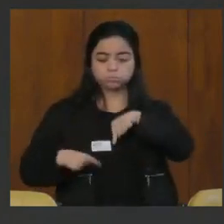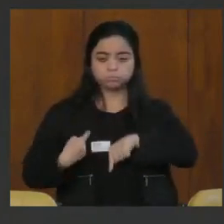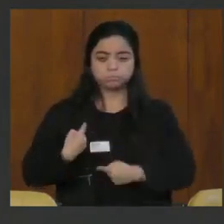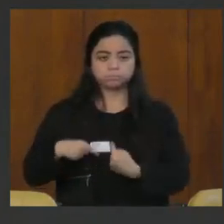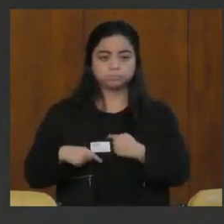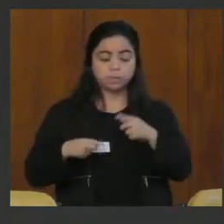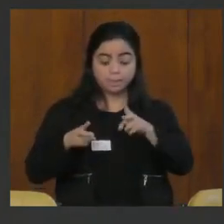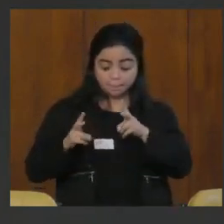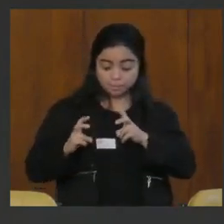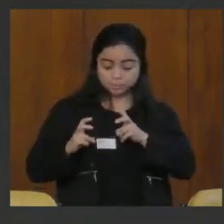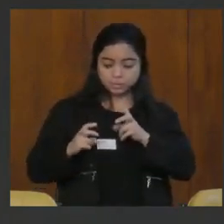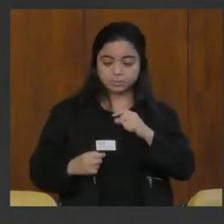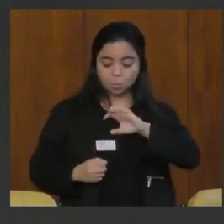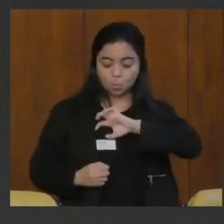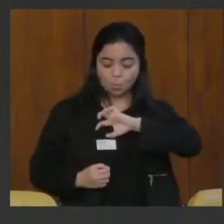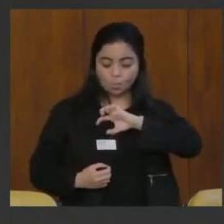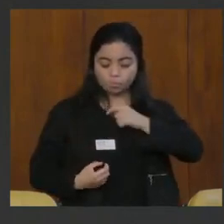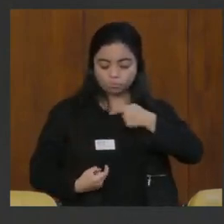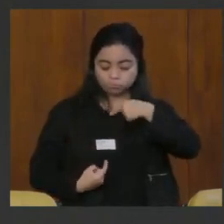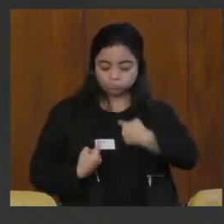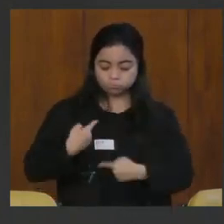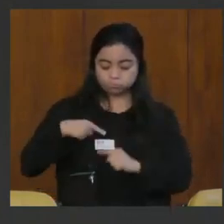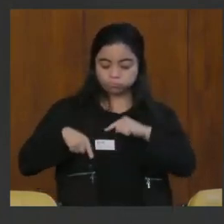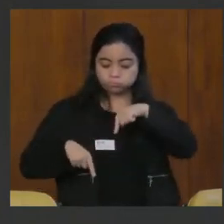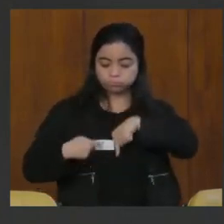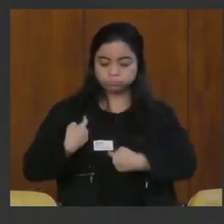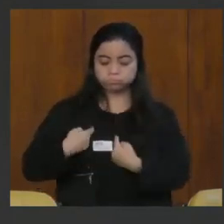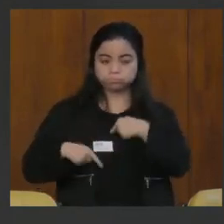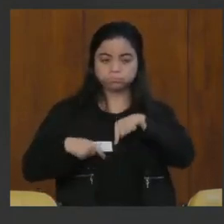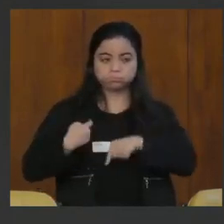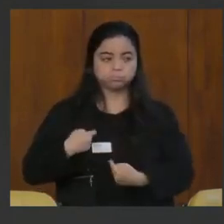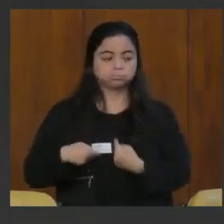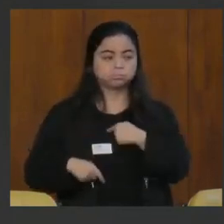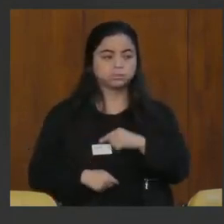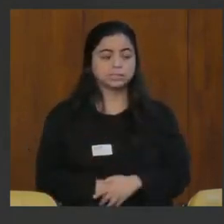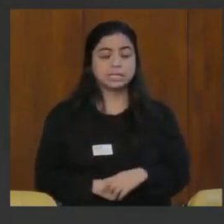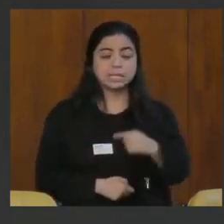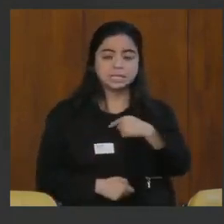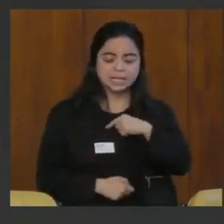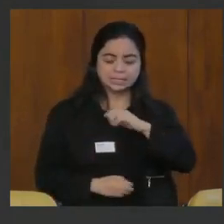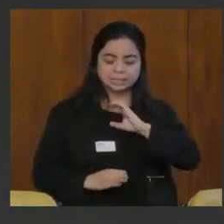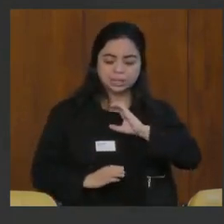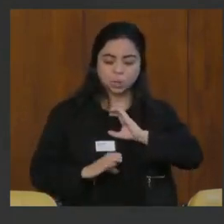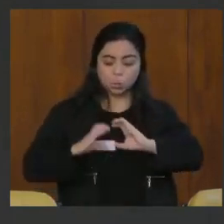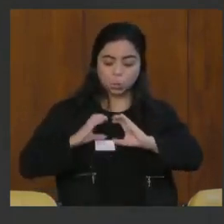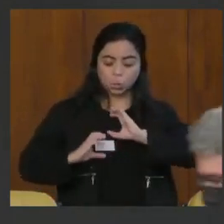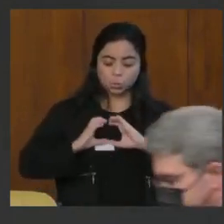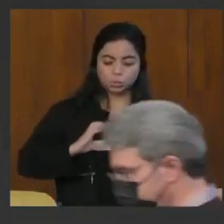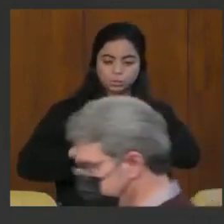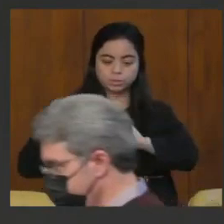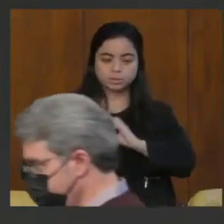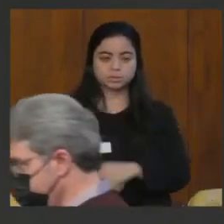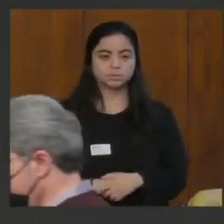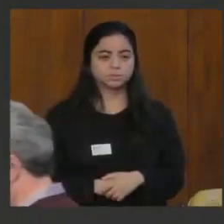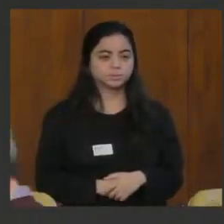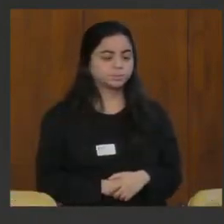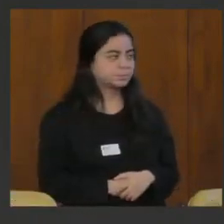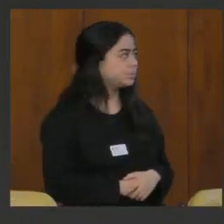o buraquinho entre os dois ventrículos no septo interventricular. Essa é a comunicação interventricular, que